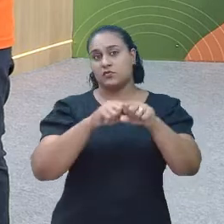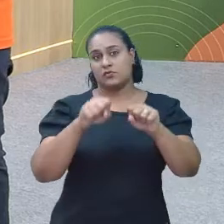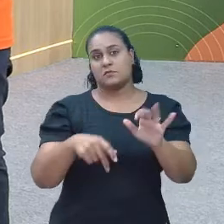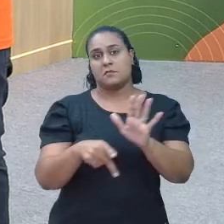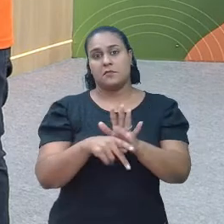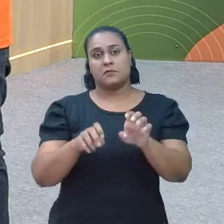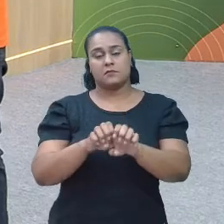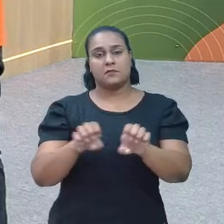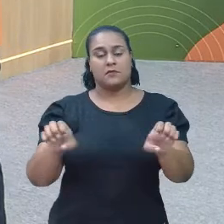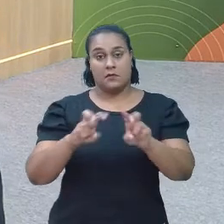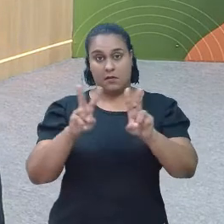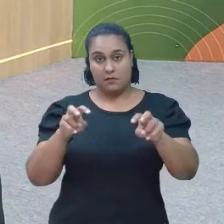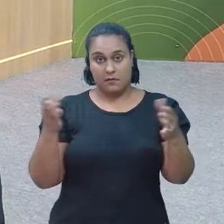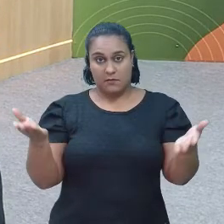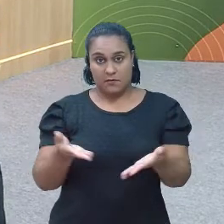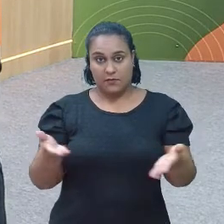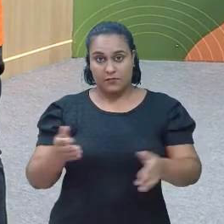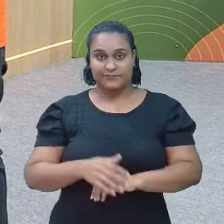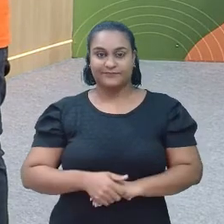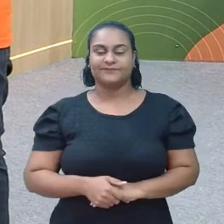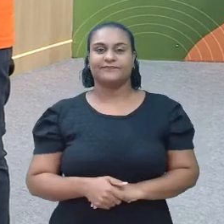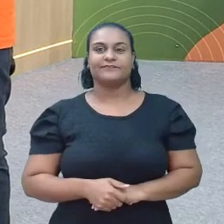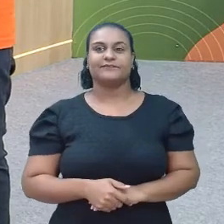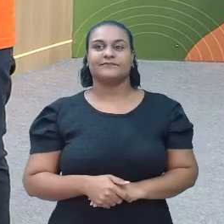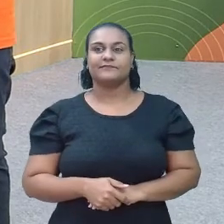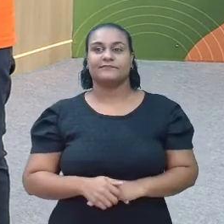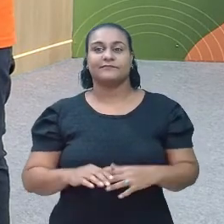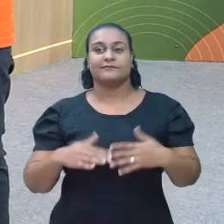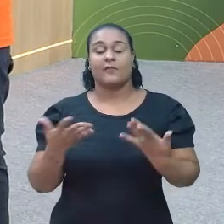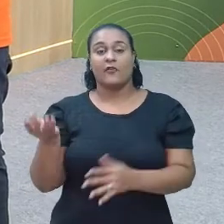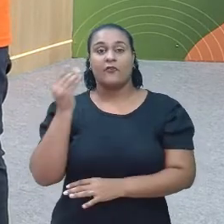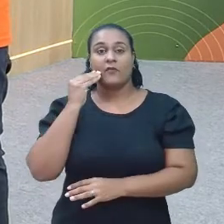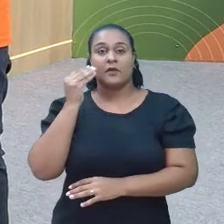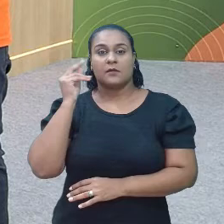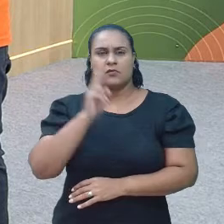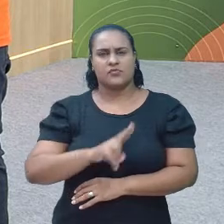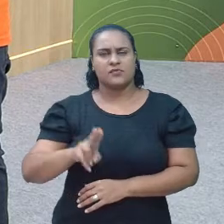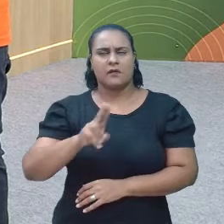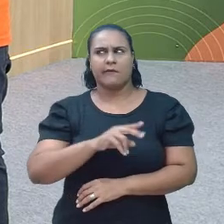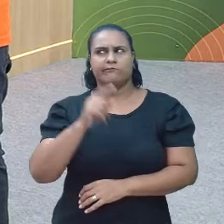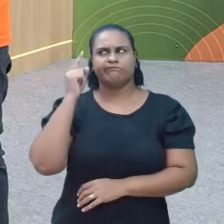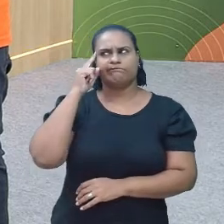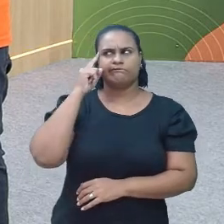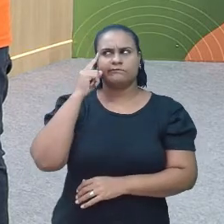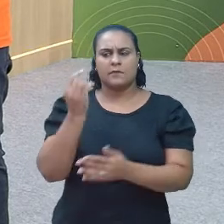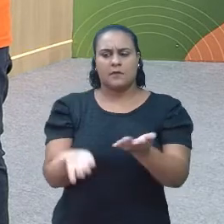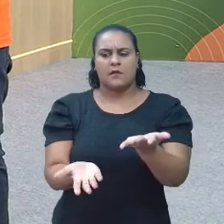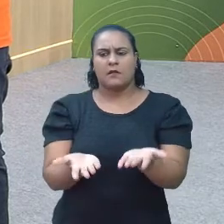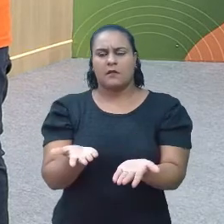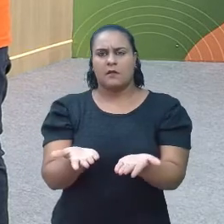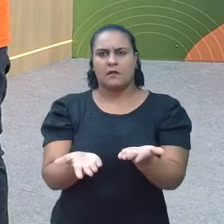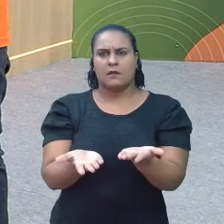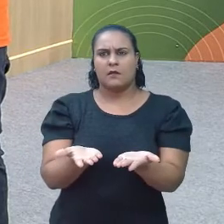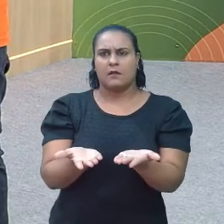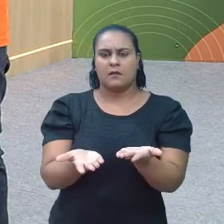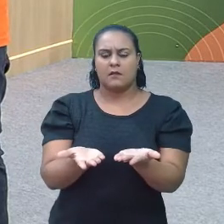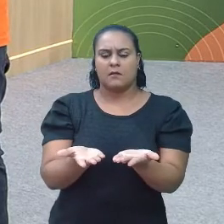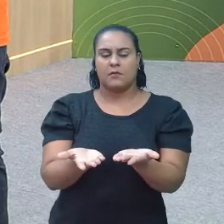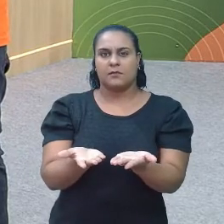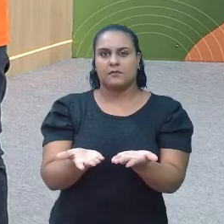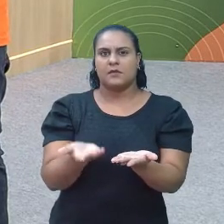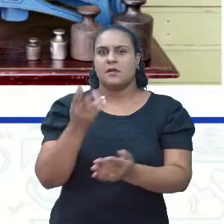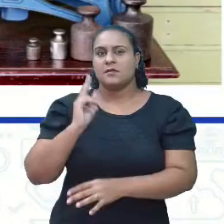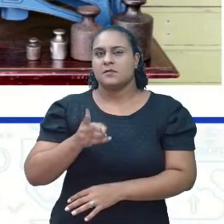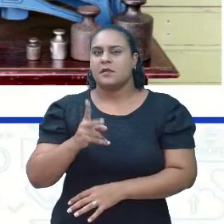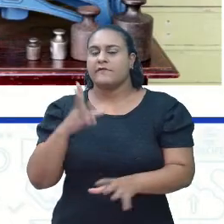equações, que é o tema da nossa aula hoje, tá certo? Então a gente vai tentar usar essa ideia de equilíbrio, né? Sempre que você estiver